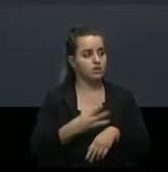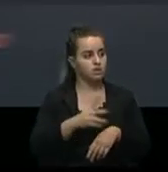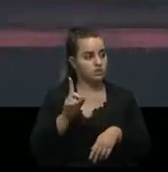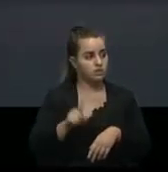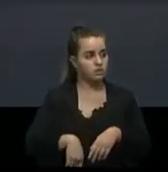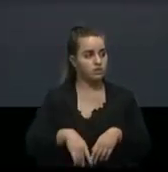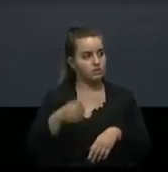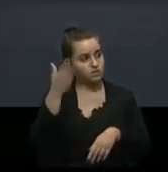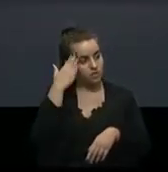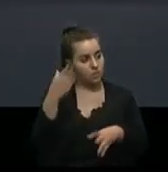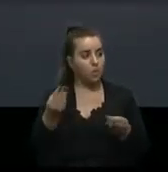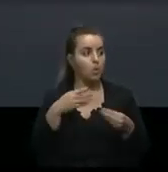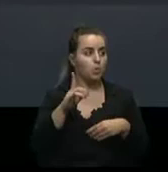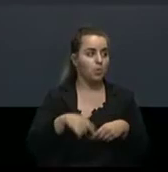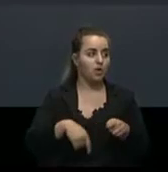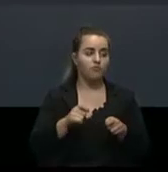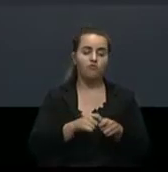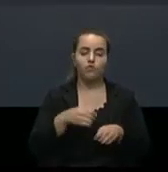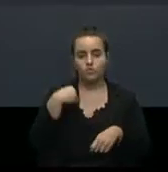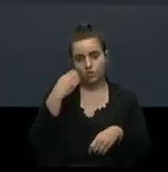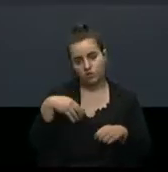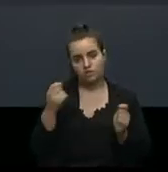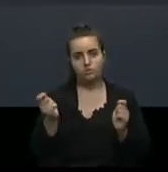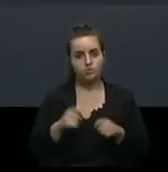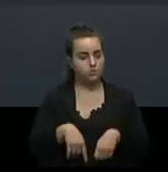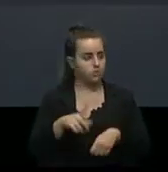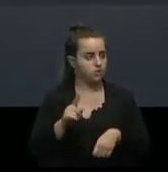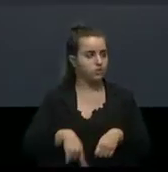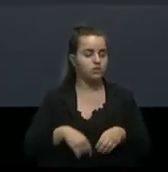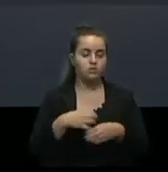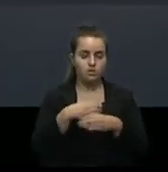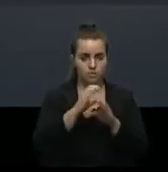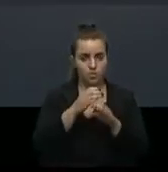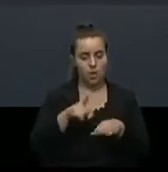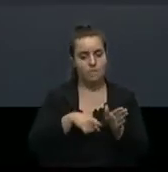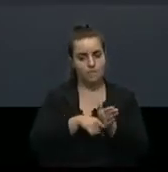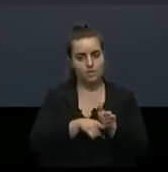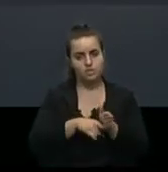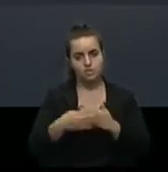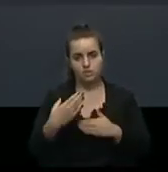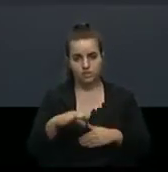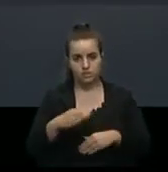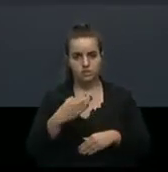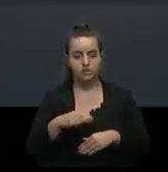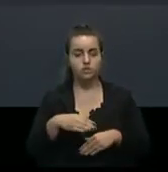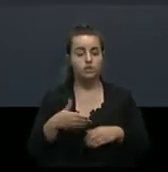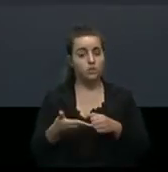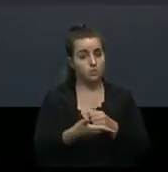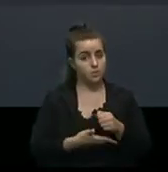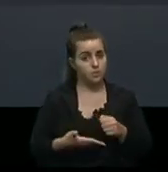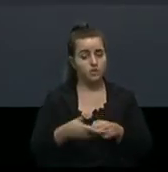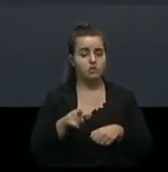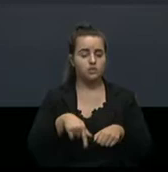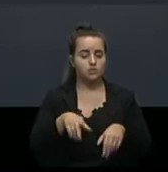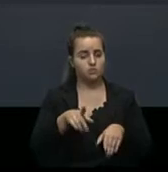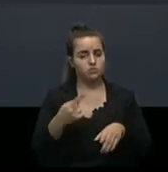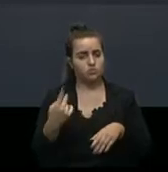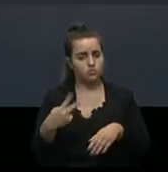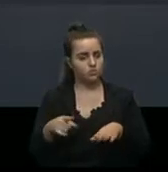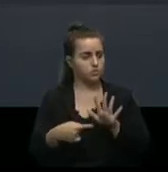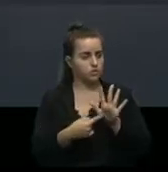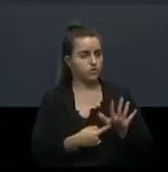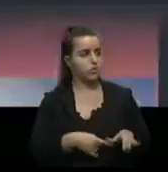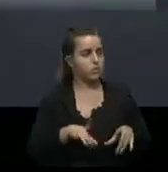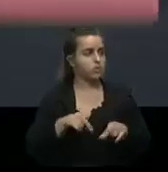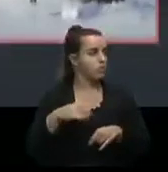dica, saiba como são feitos os testes de hipóteses e laboratórios de pesquisas científicas, com base em amostras.